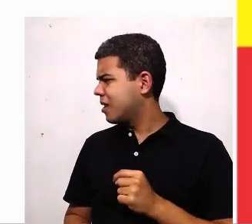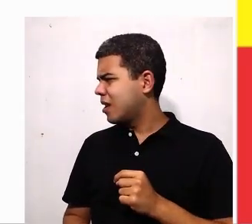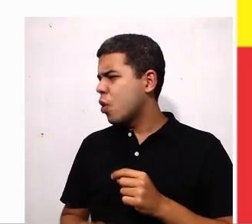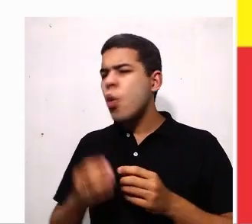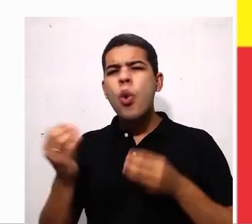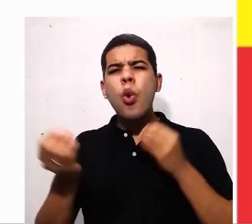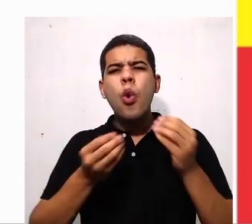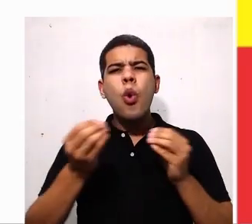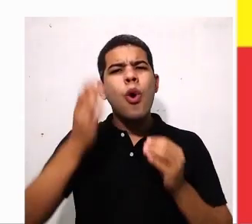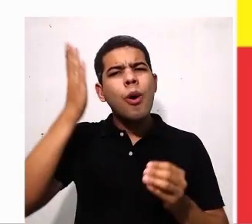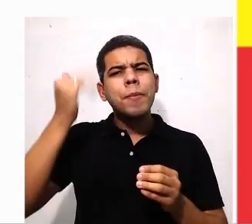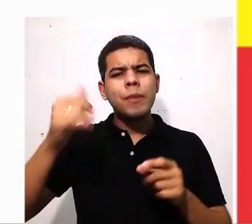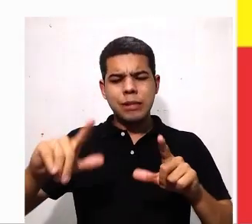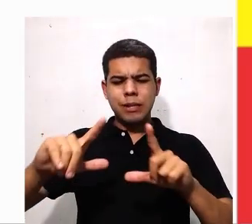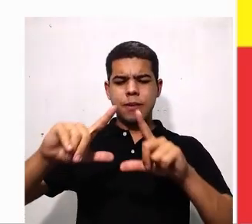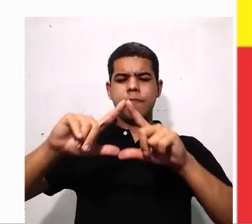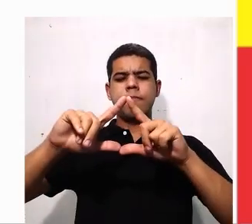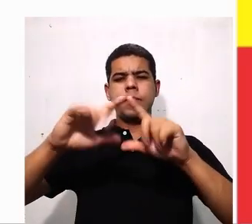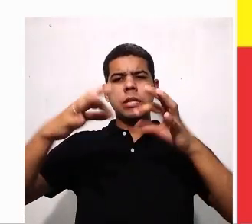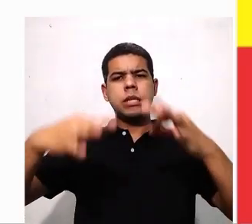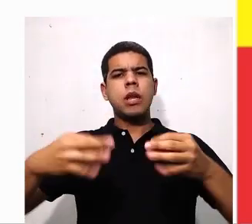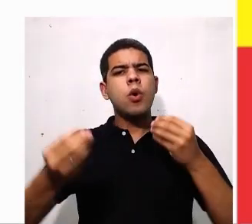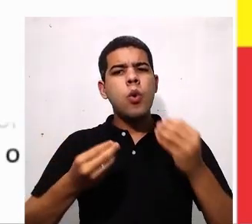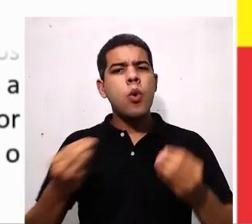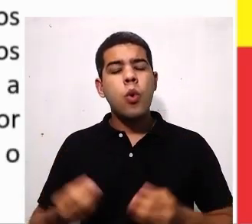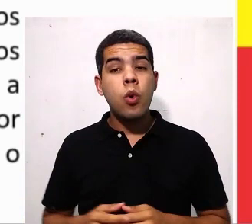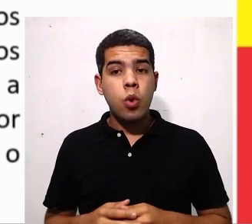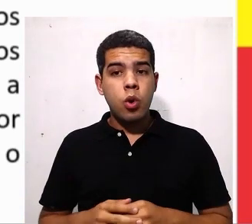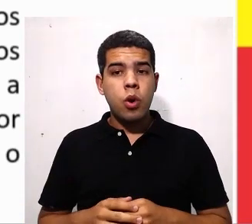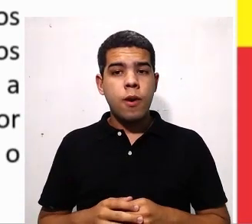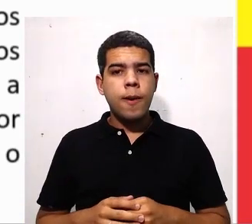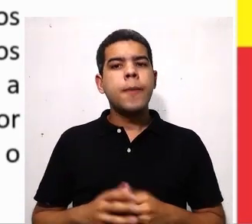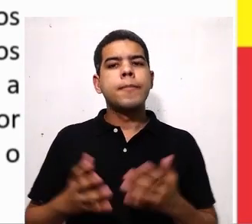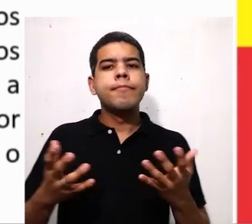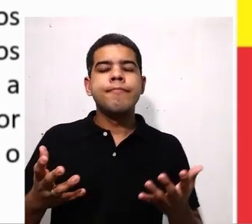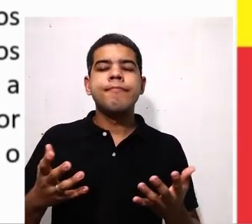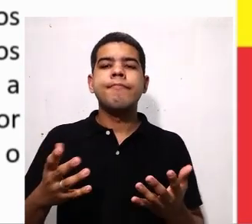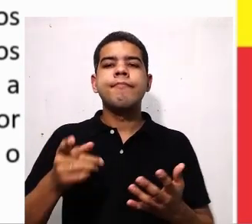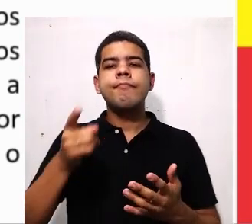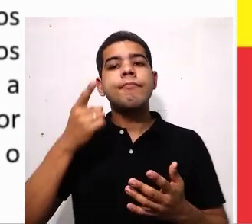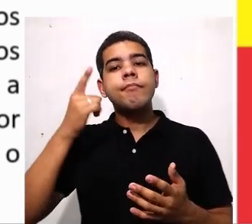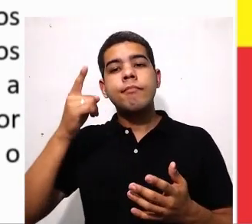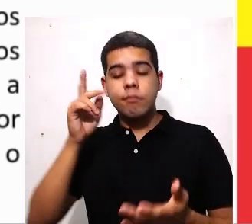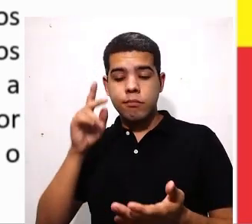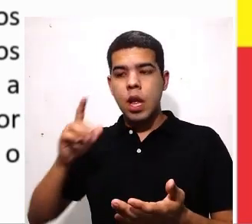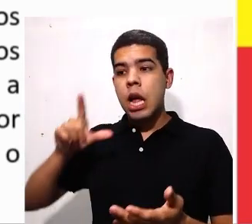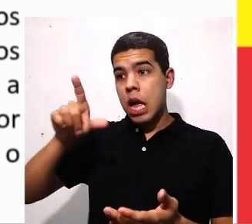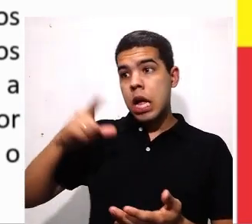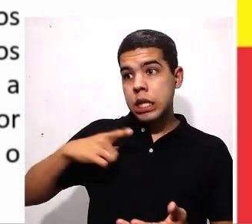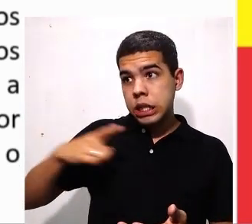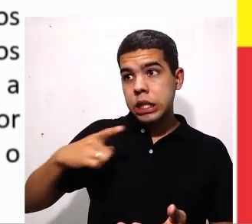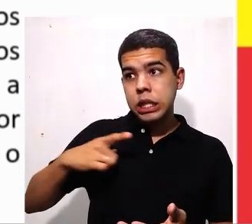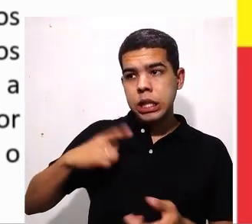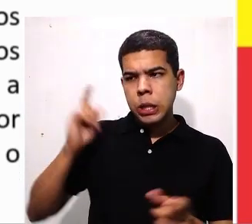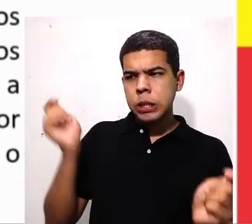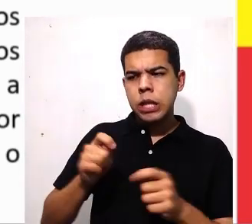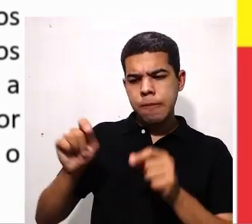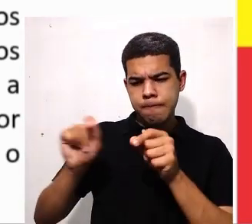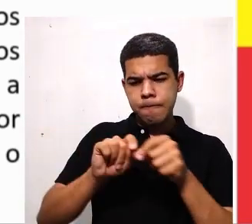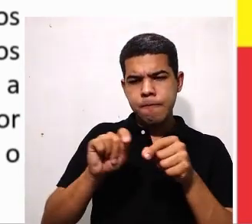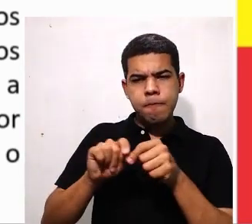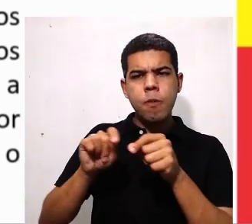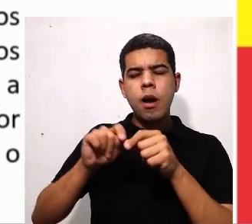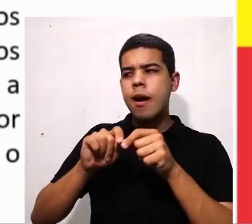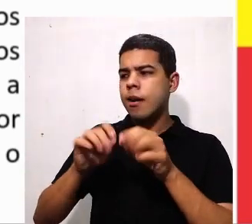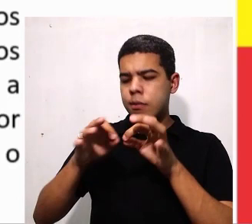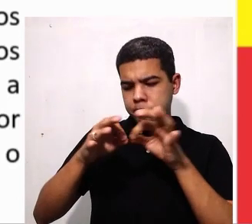condição de existência de um triângulo? Então veja que um triângulo existe se analisarmos cada medida com